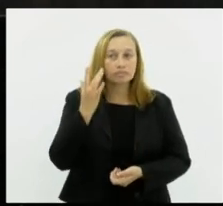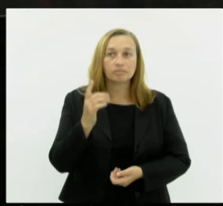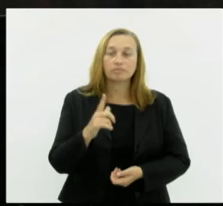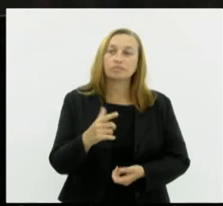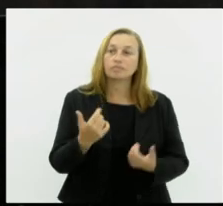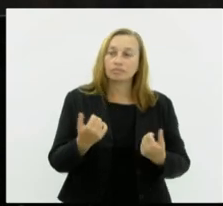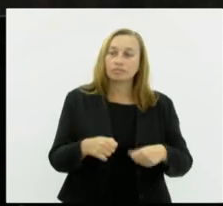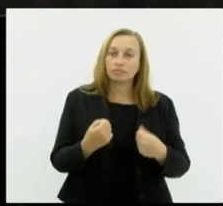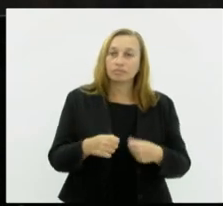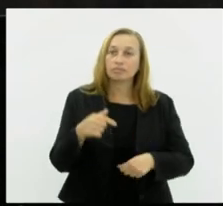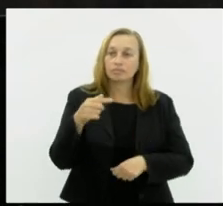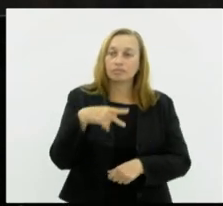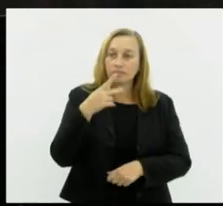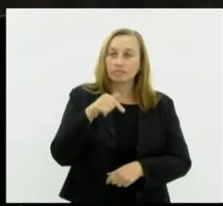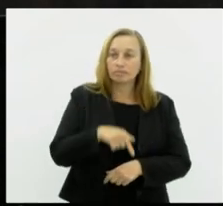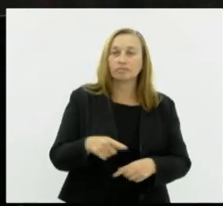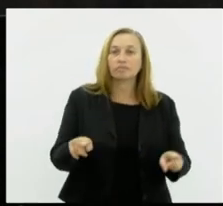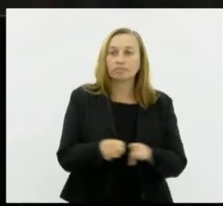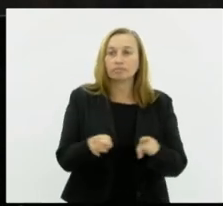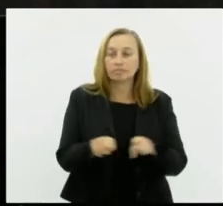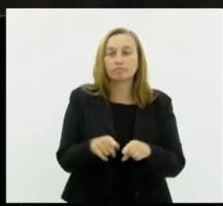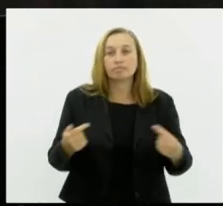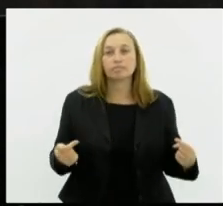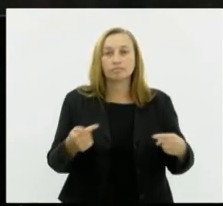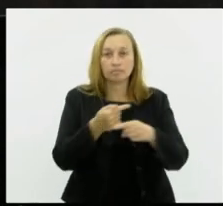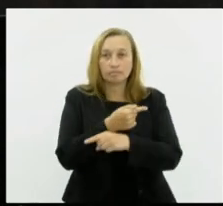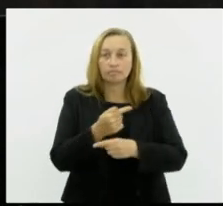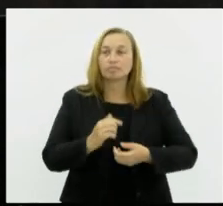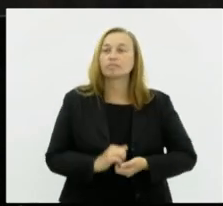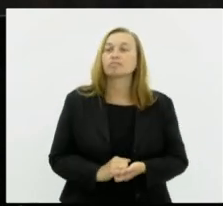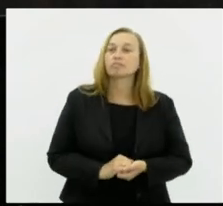aqui também no contraditório. Né?